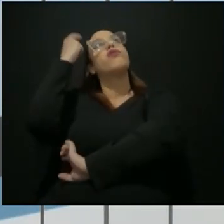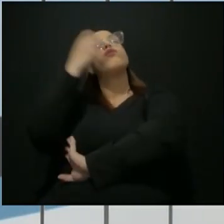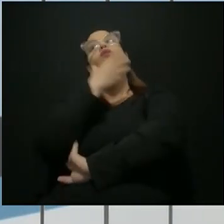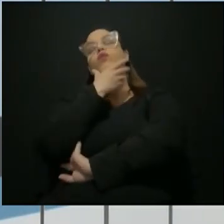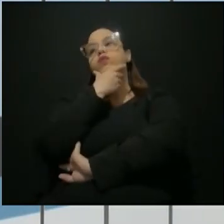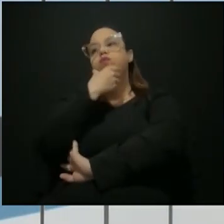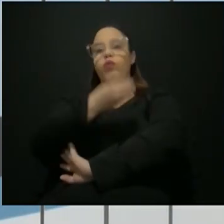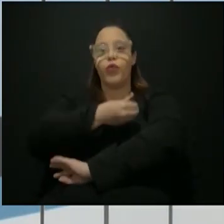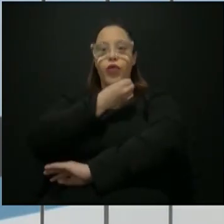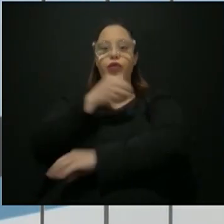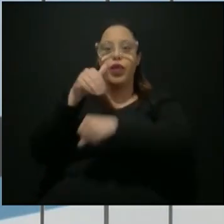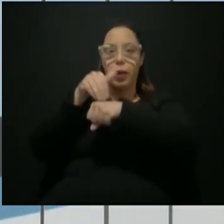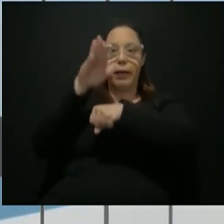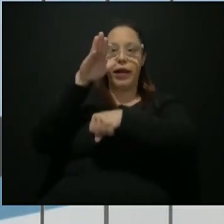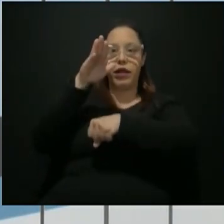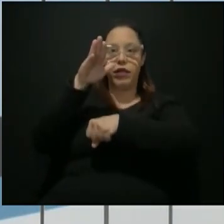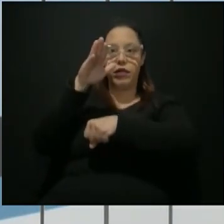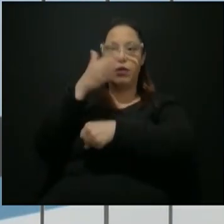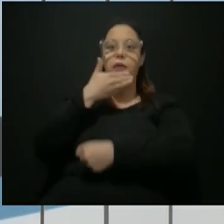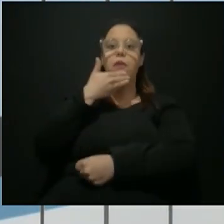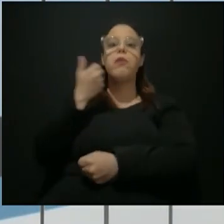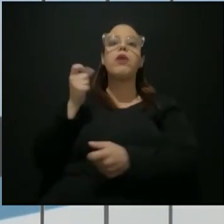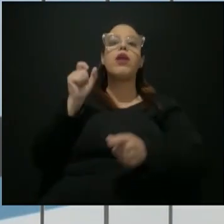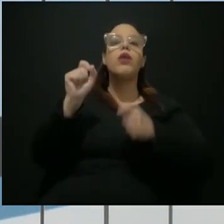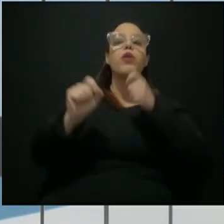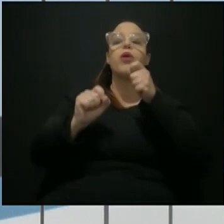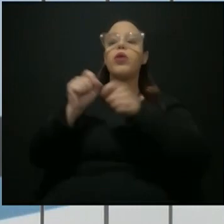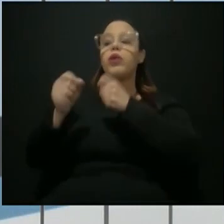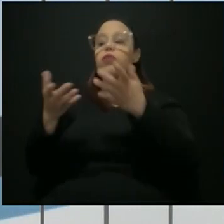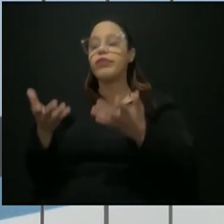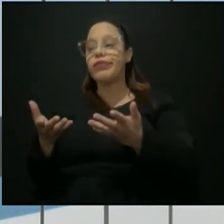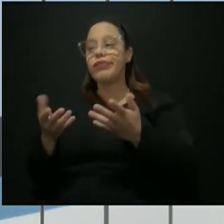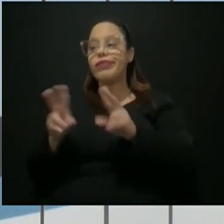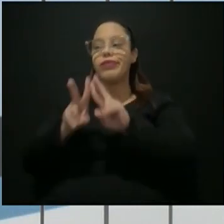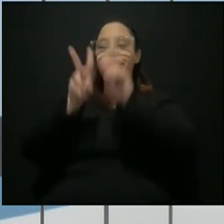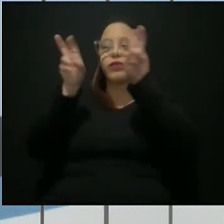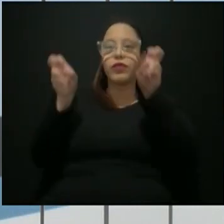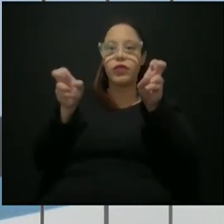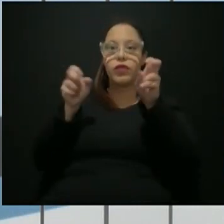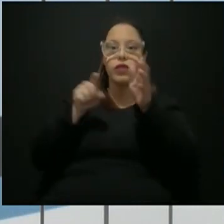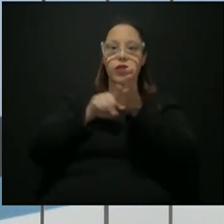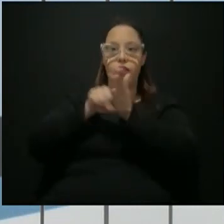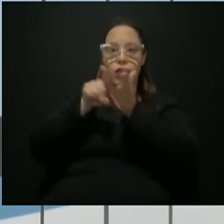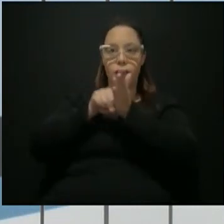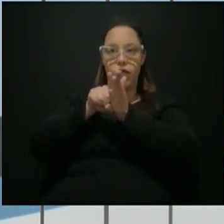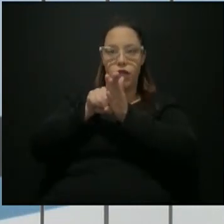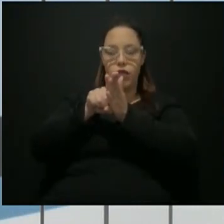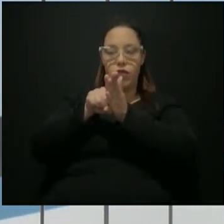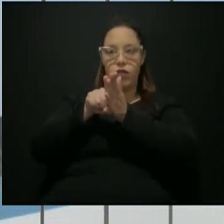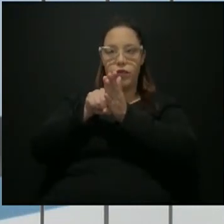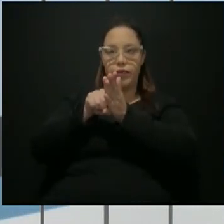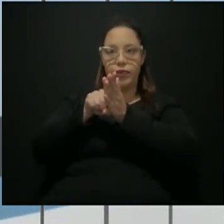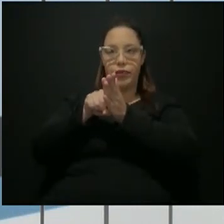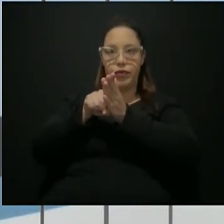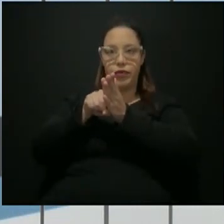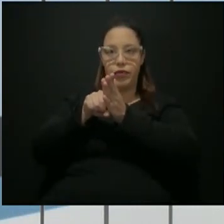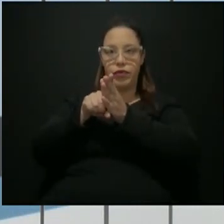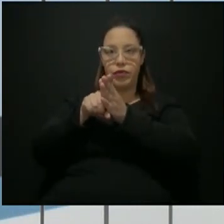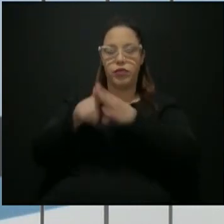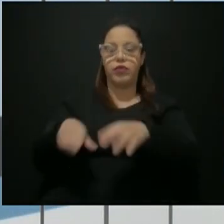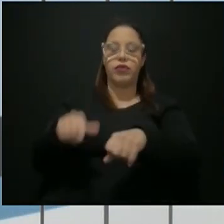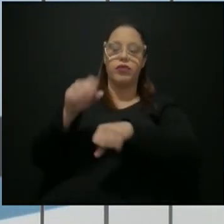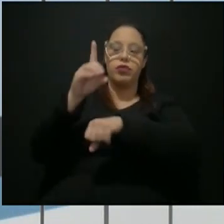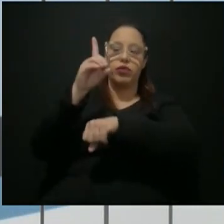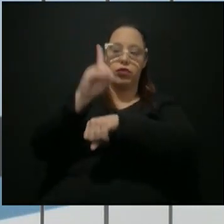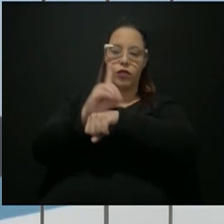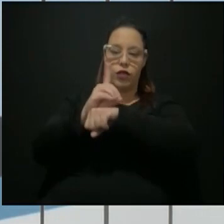mais, né, em melhores condições. O tema que a gente trabalhou na tese de doutorado recentemente, né, defendida lá na